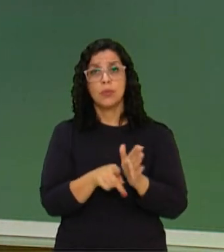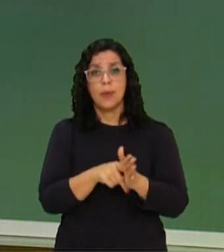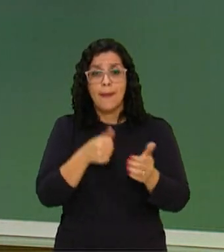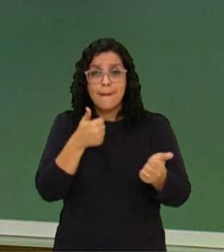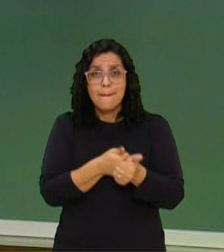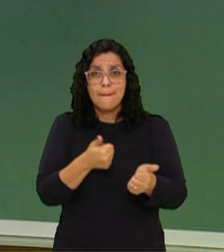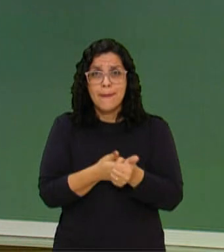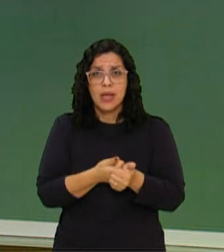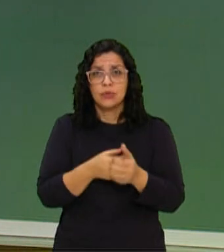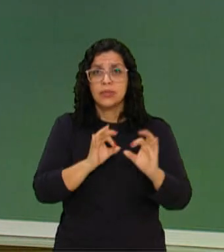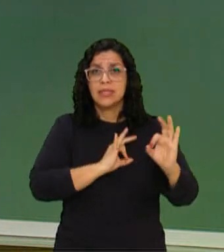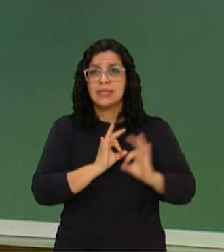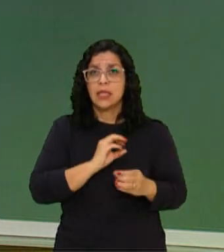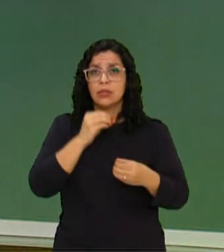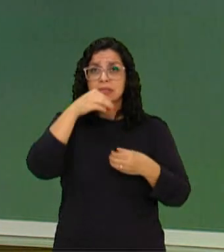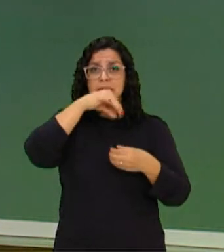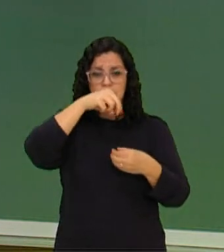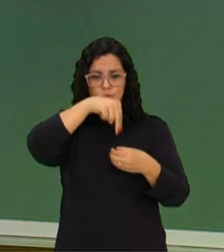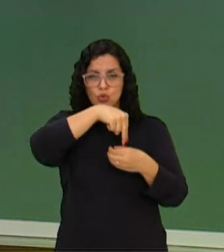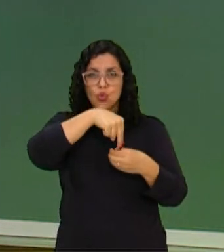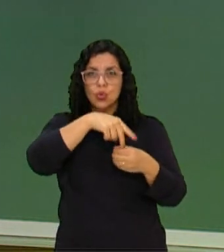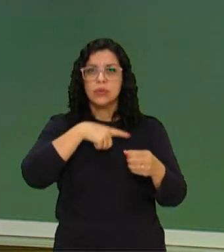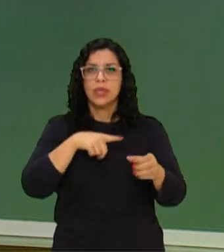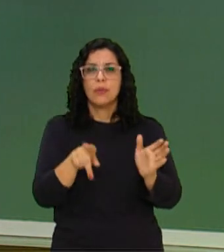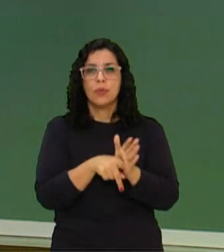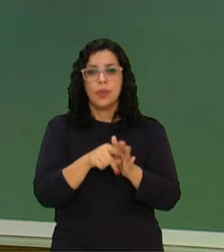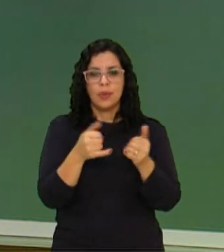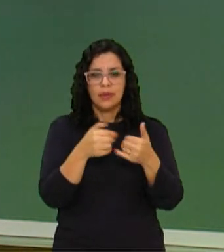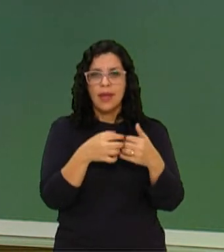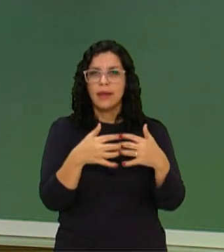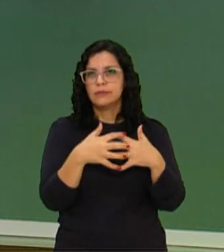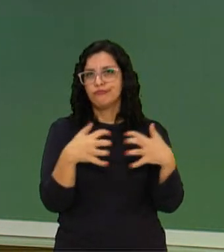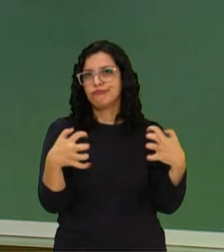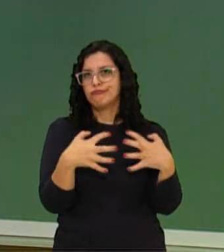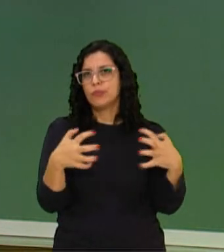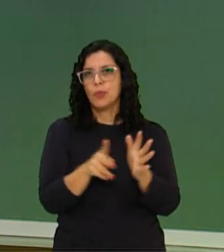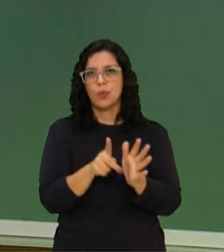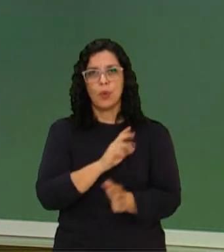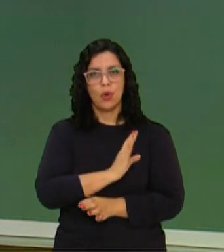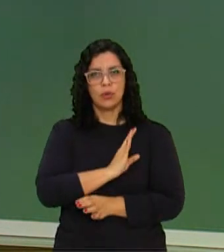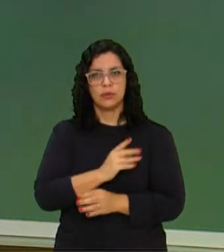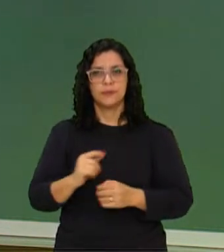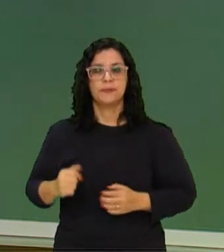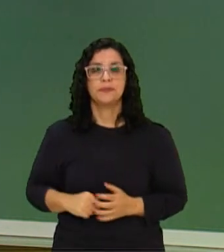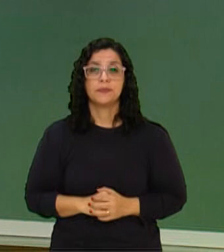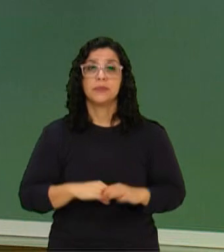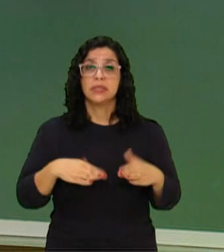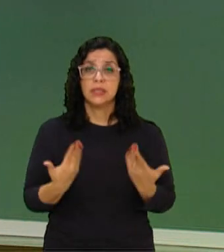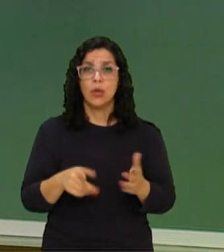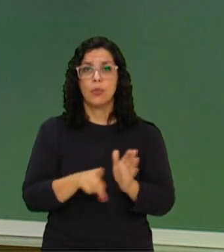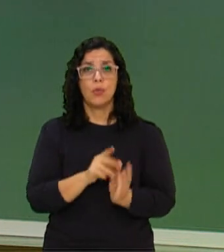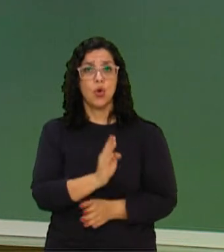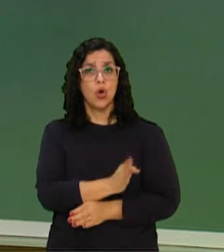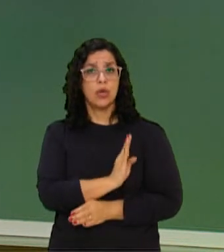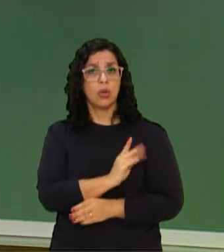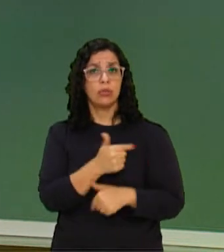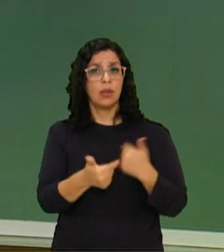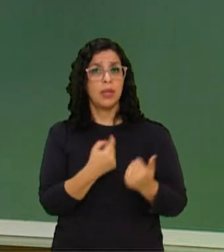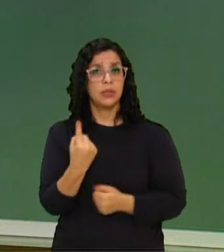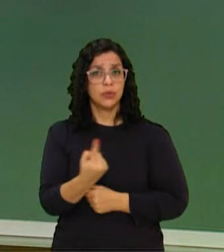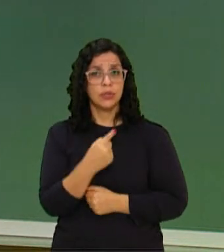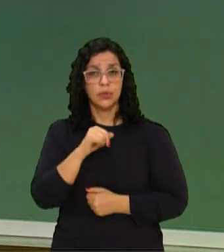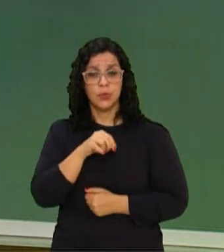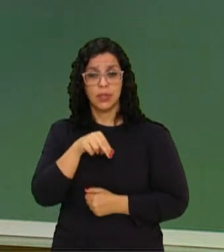próxima à região central da célula, ou seja, da fibra muscular, ok? Sua contração é involuntária.